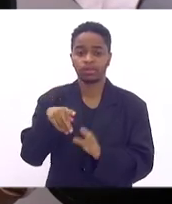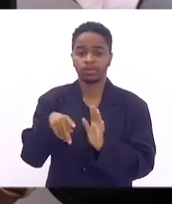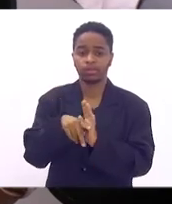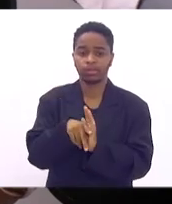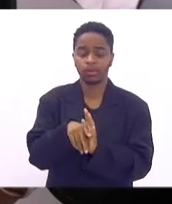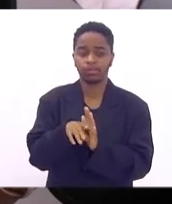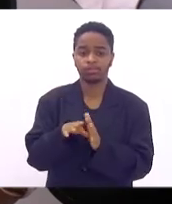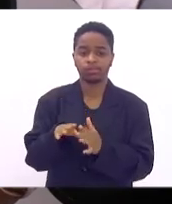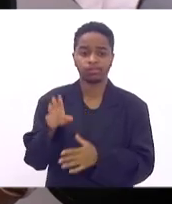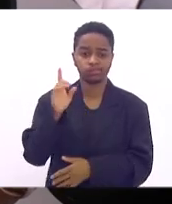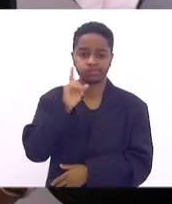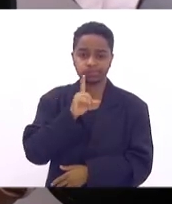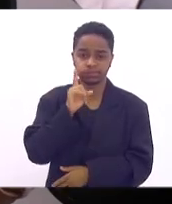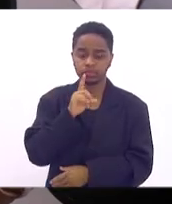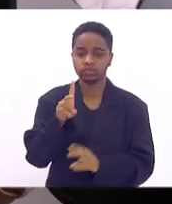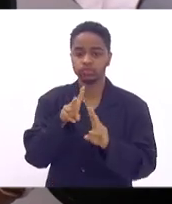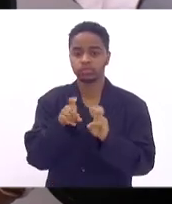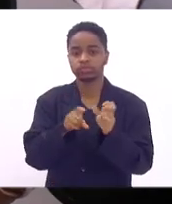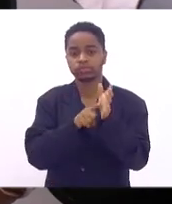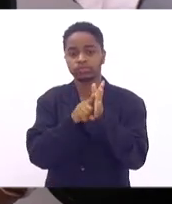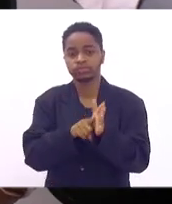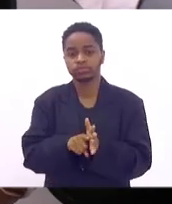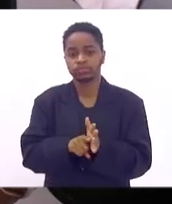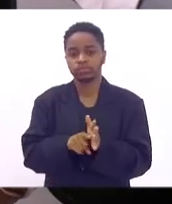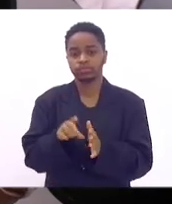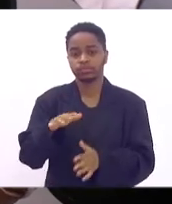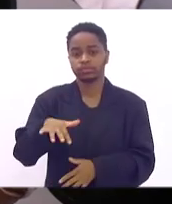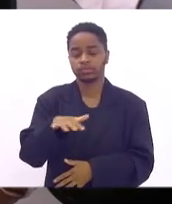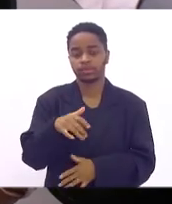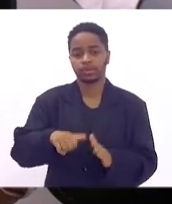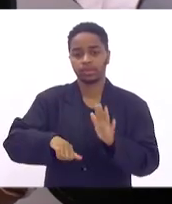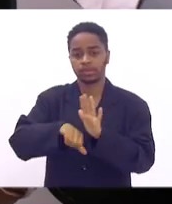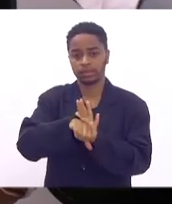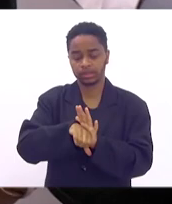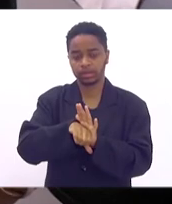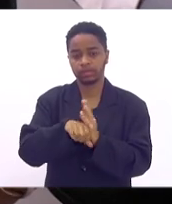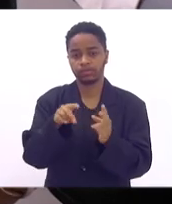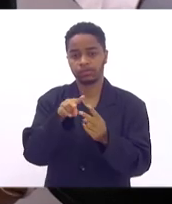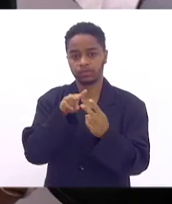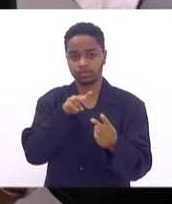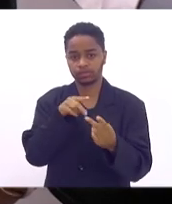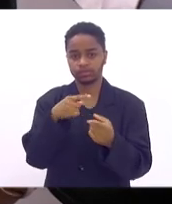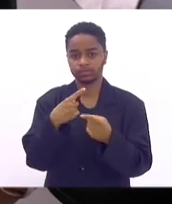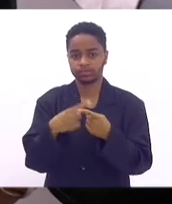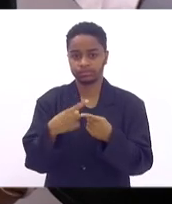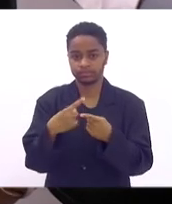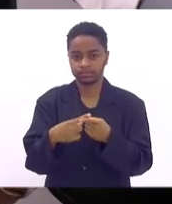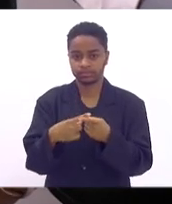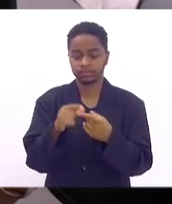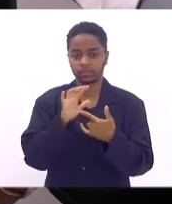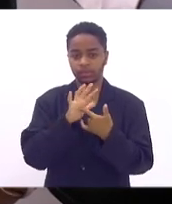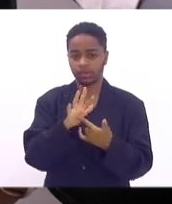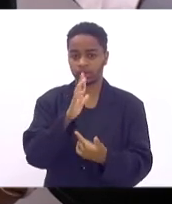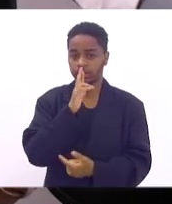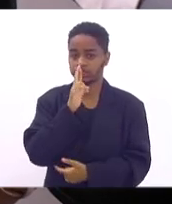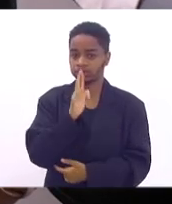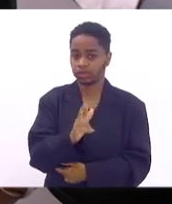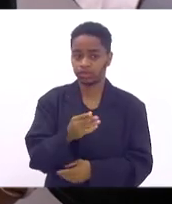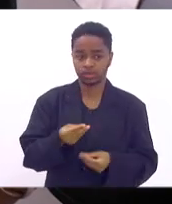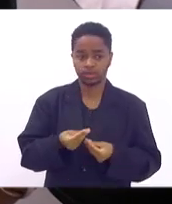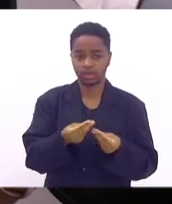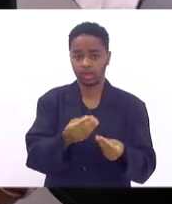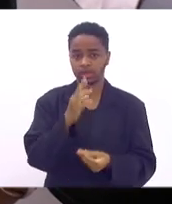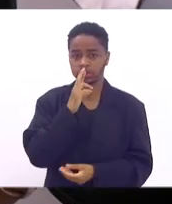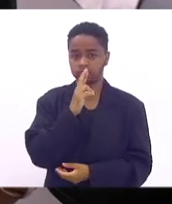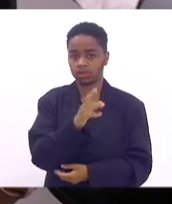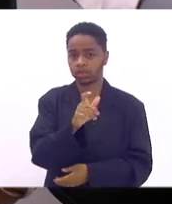da investigação a respeito dos crimes cibernéticos, né, porque para dar uma resposta para essas mulheres,